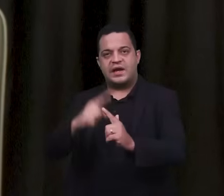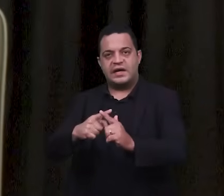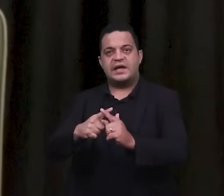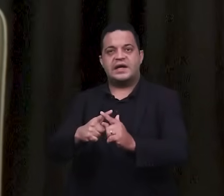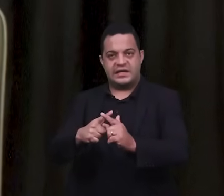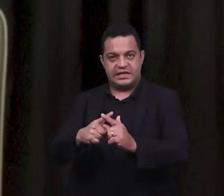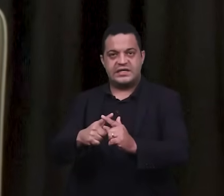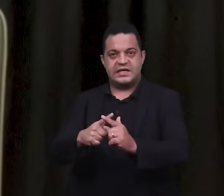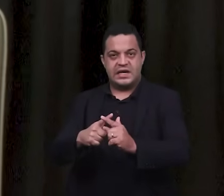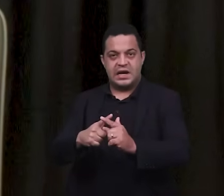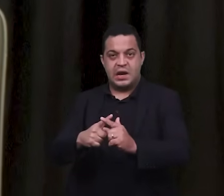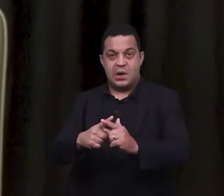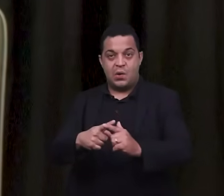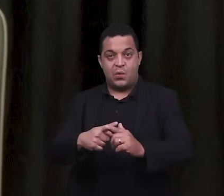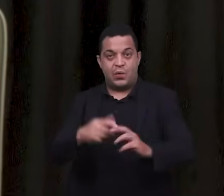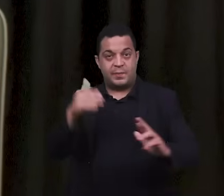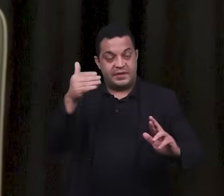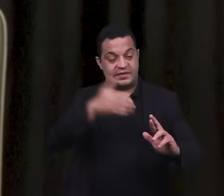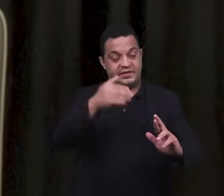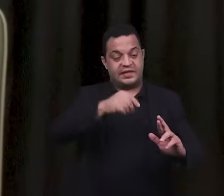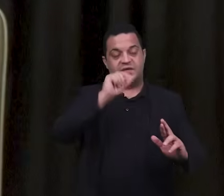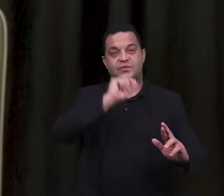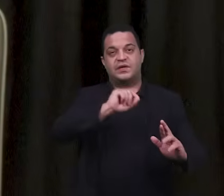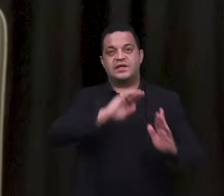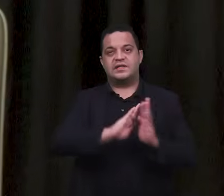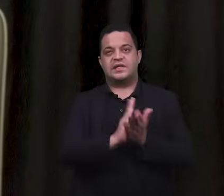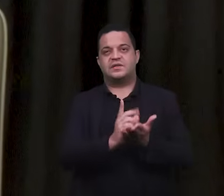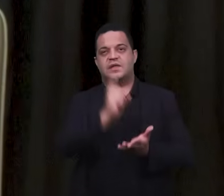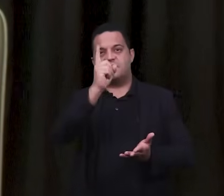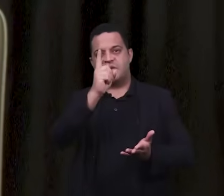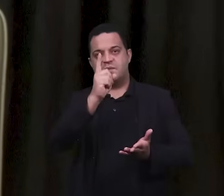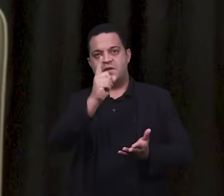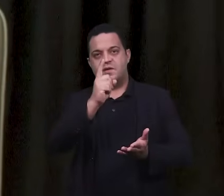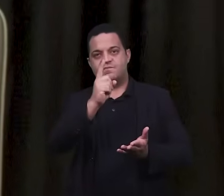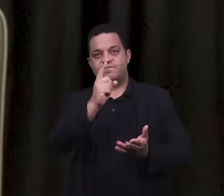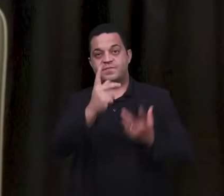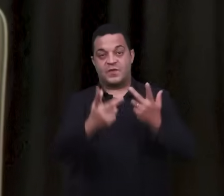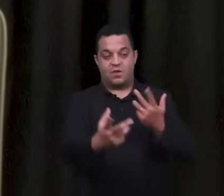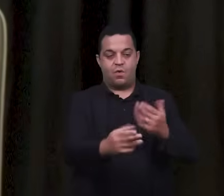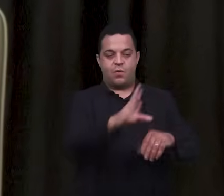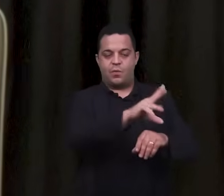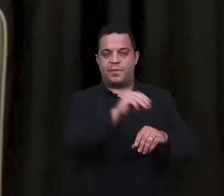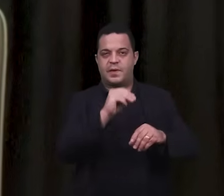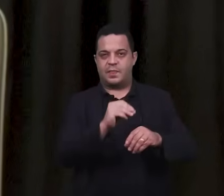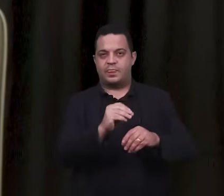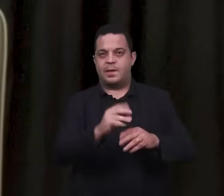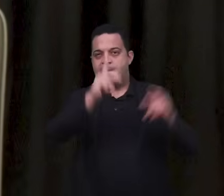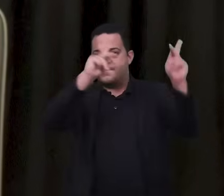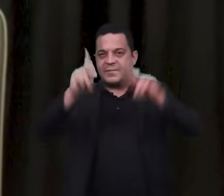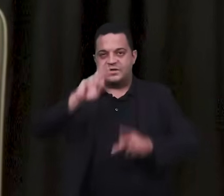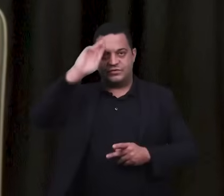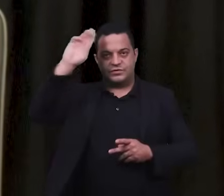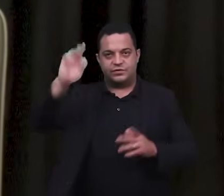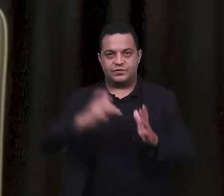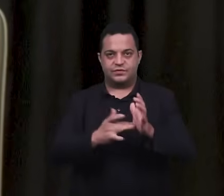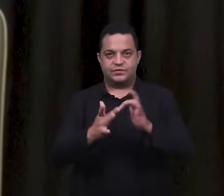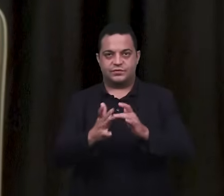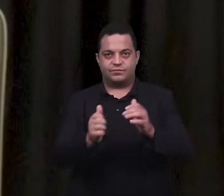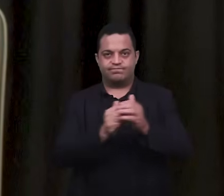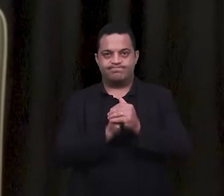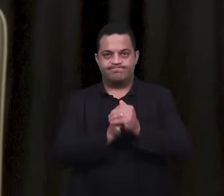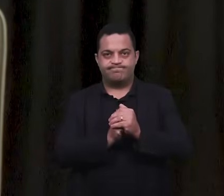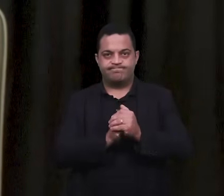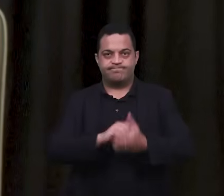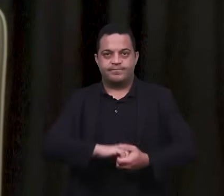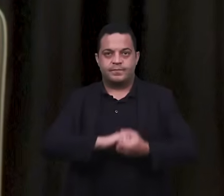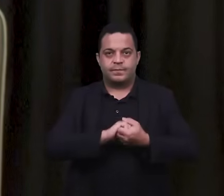ao corpo de Cristo. Então, isso é que é a figura bíblica do pastor na obra. Portanto, nós ficamos por aqui e te